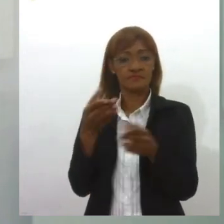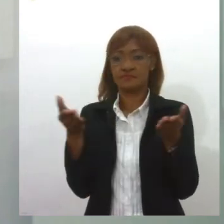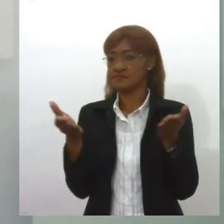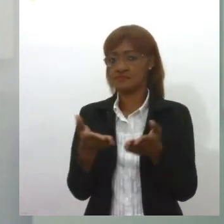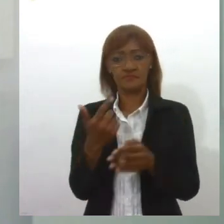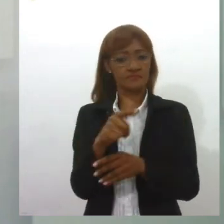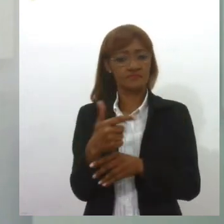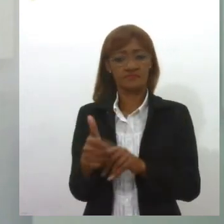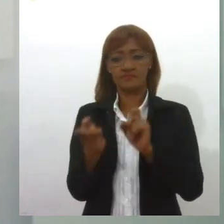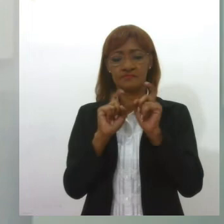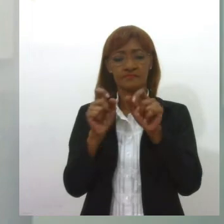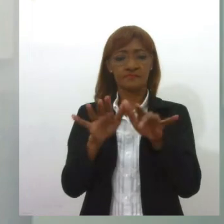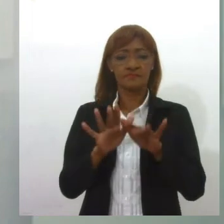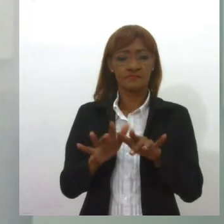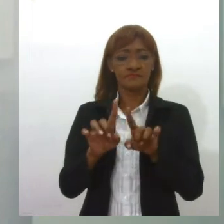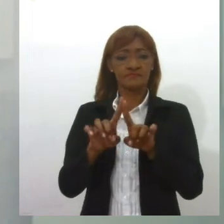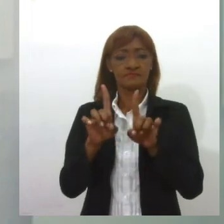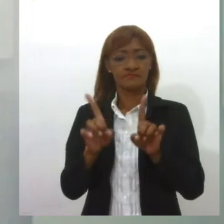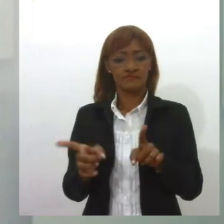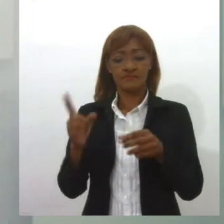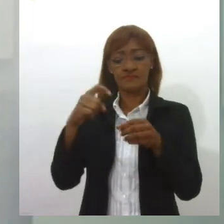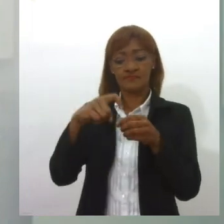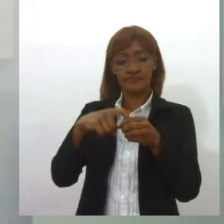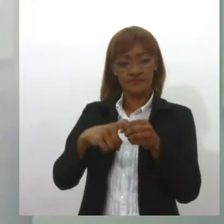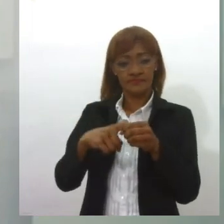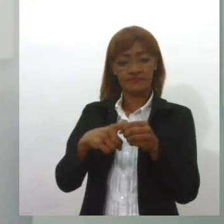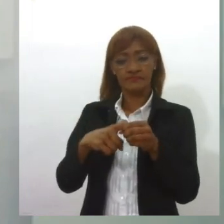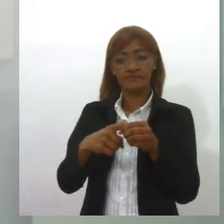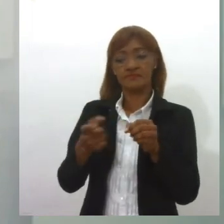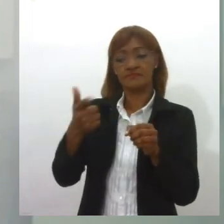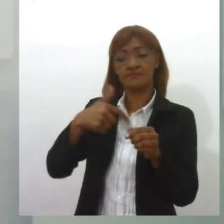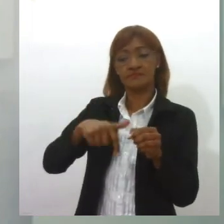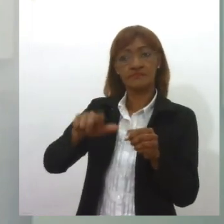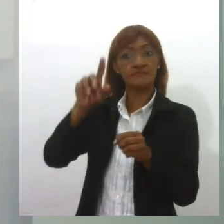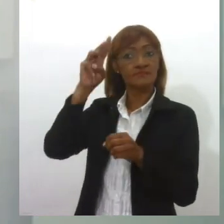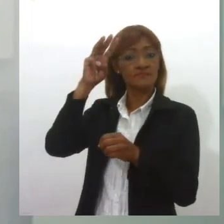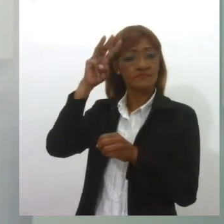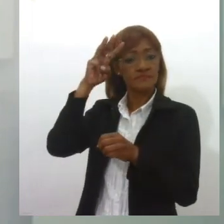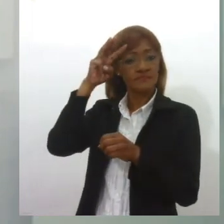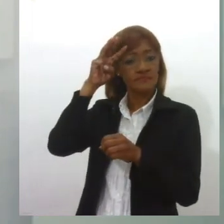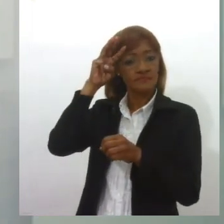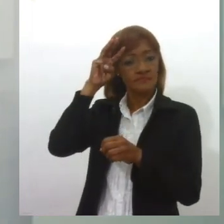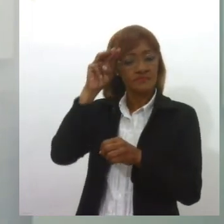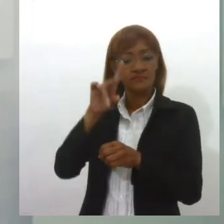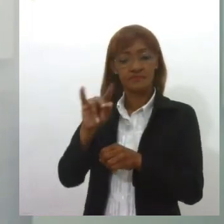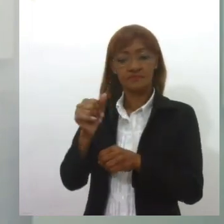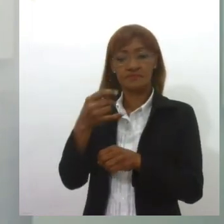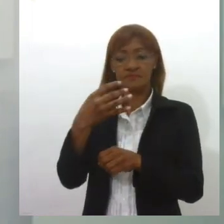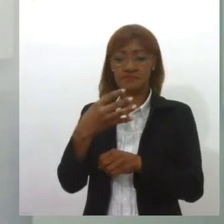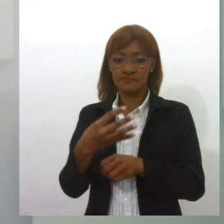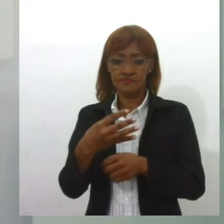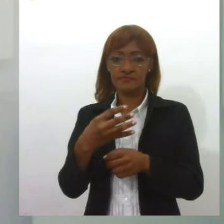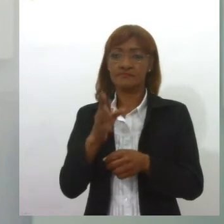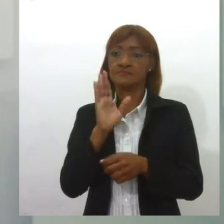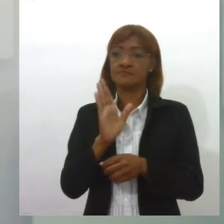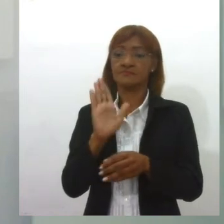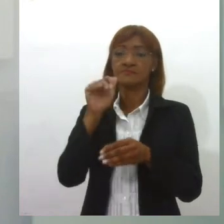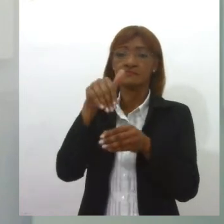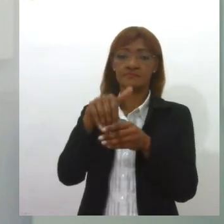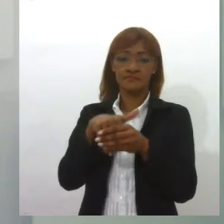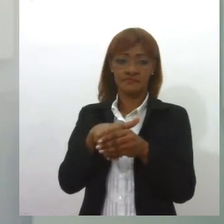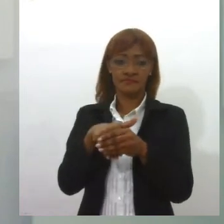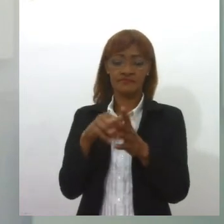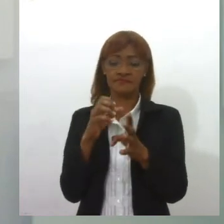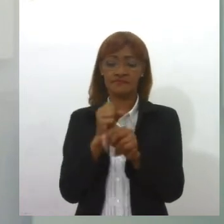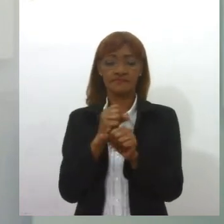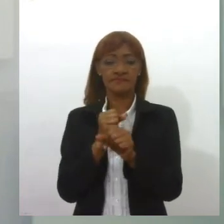sessão plenária aqui na casa, mas os deputados voltam a se reunir na próxima terça-feira, dia 4, e eles devem votar o orçamento